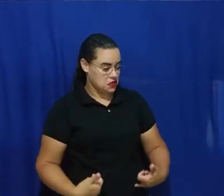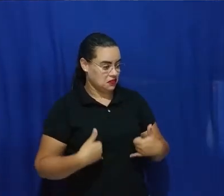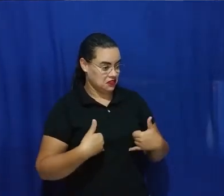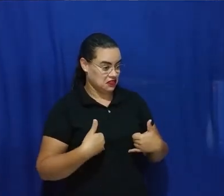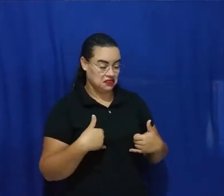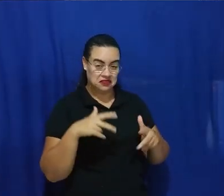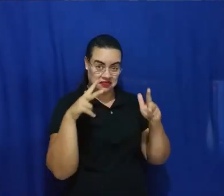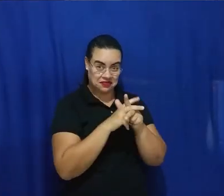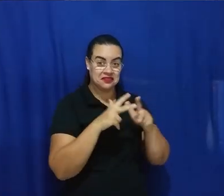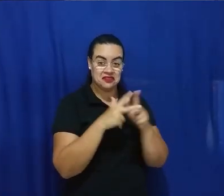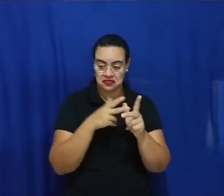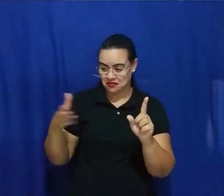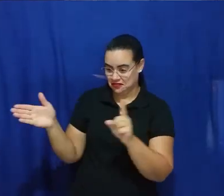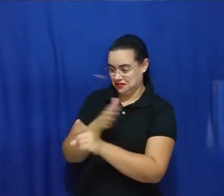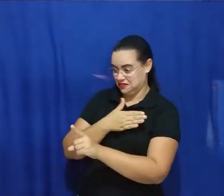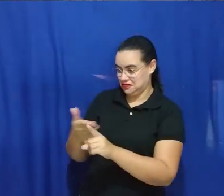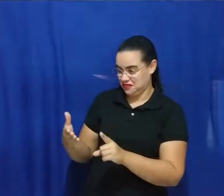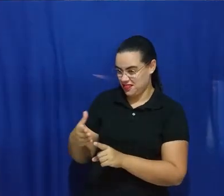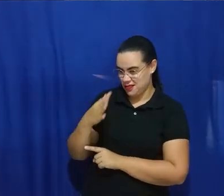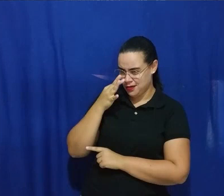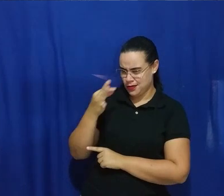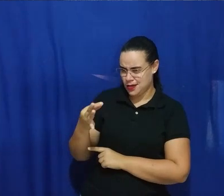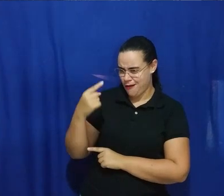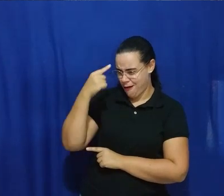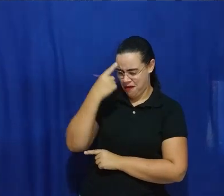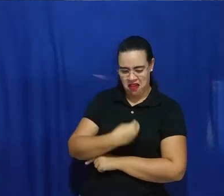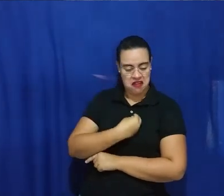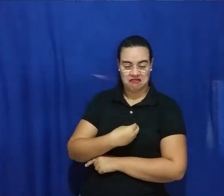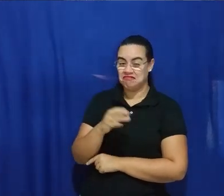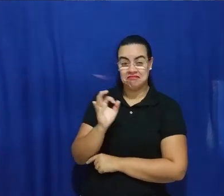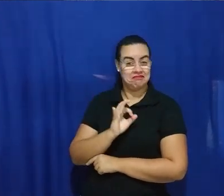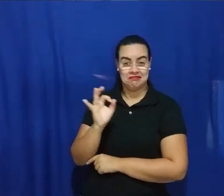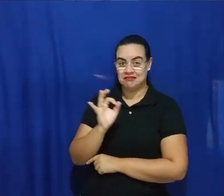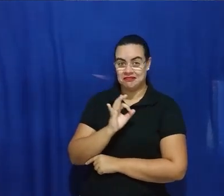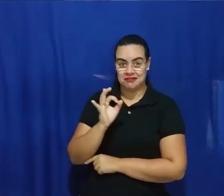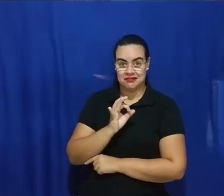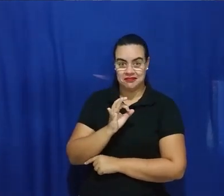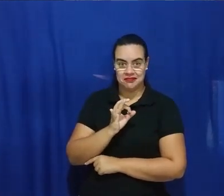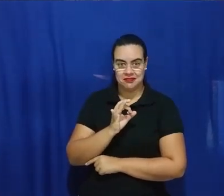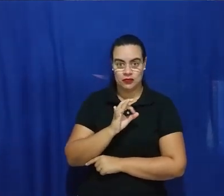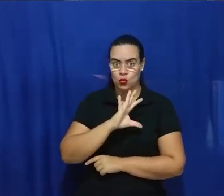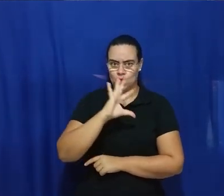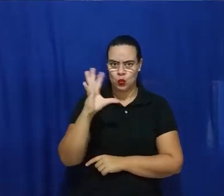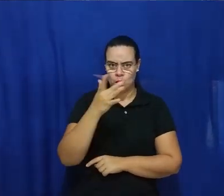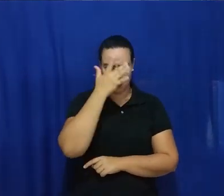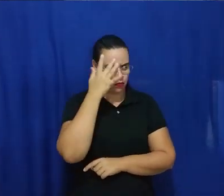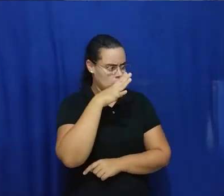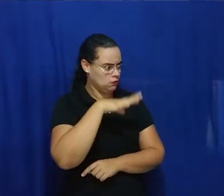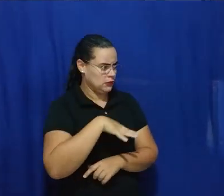João Valentão é brigão pra dar bufetão, não presta atenção e nem pensa